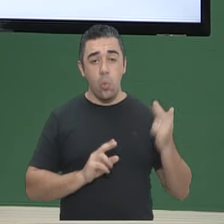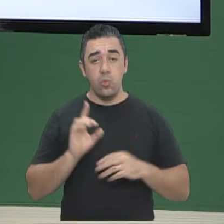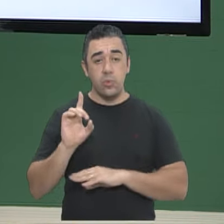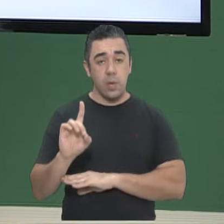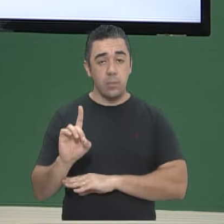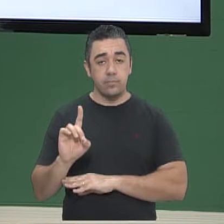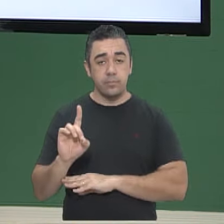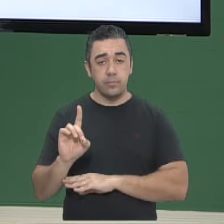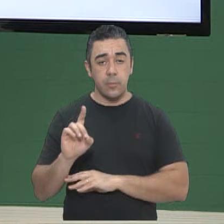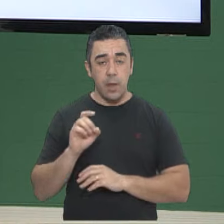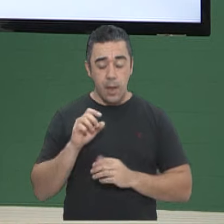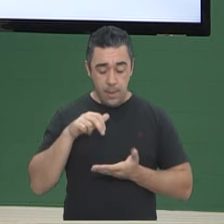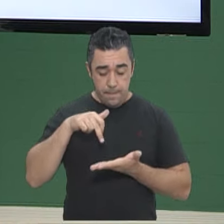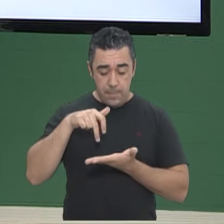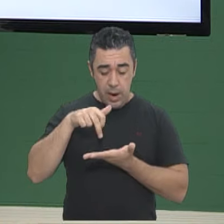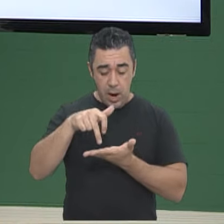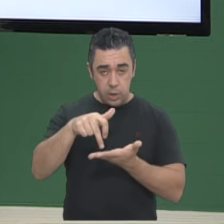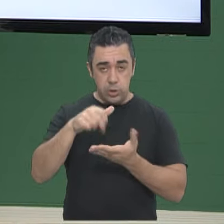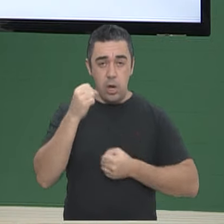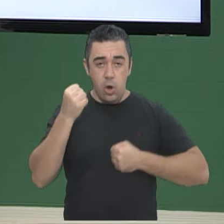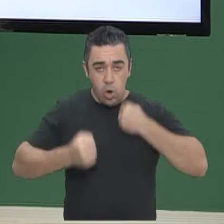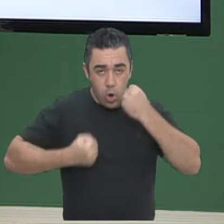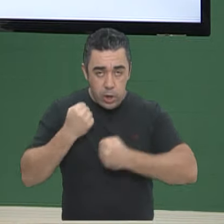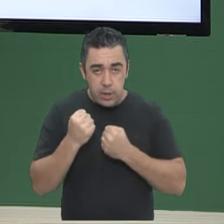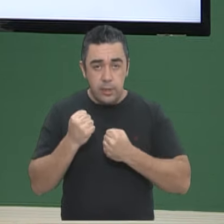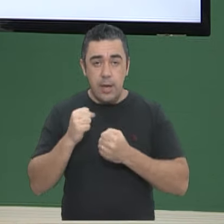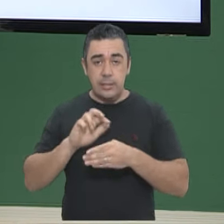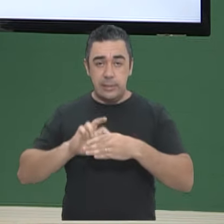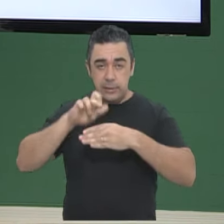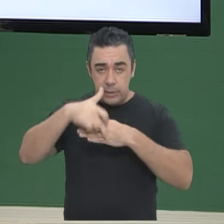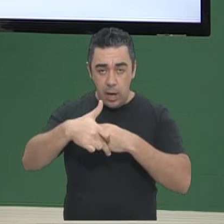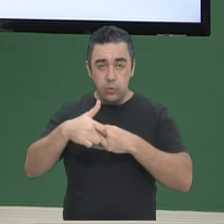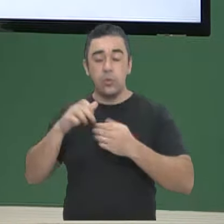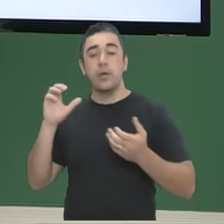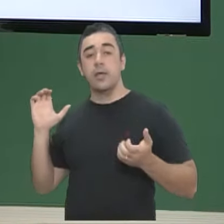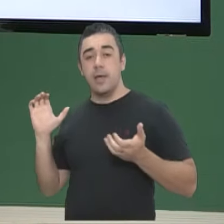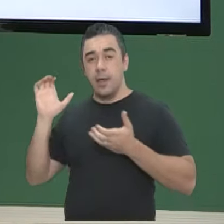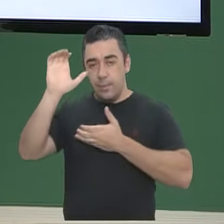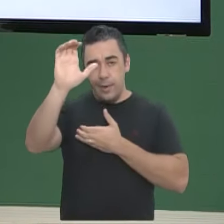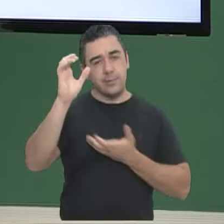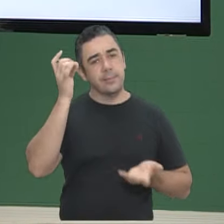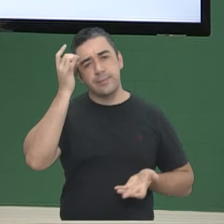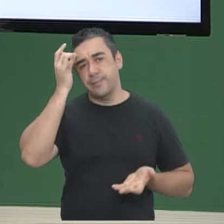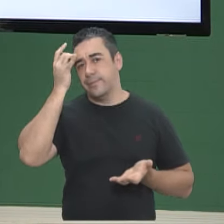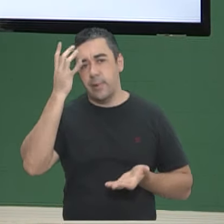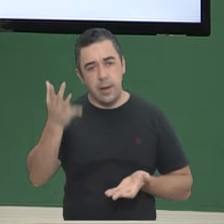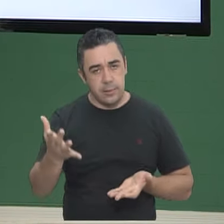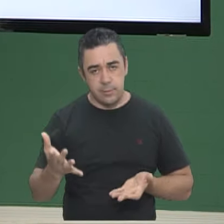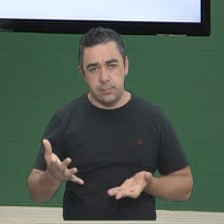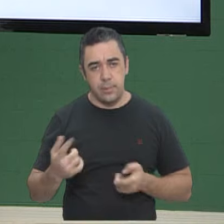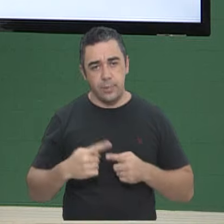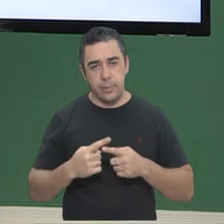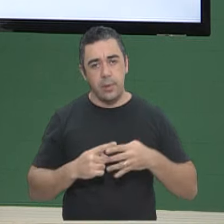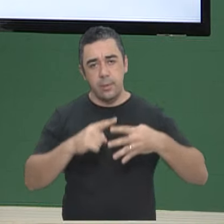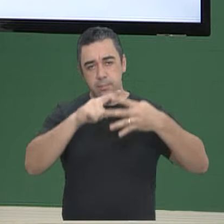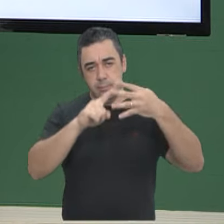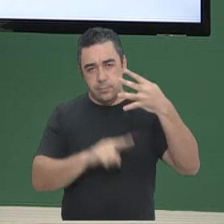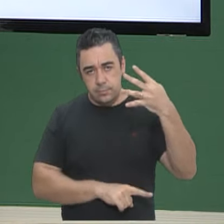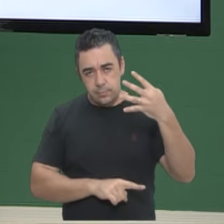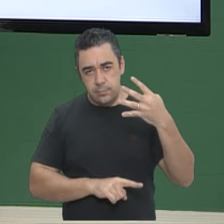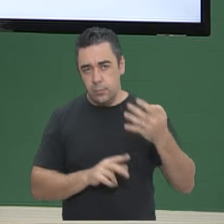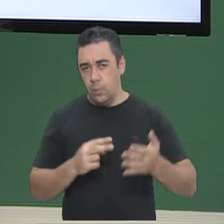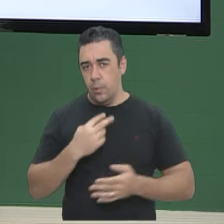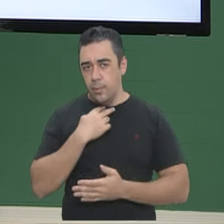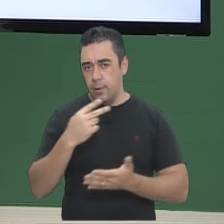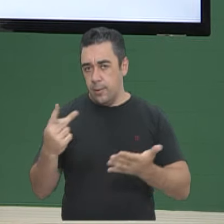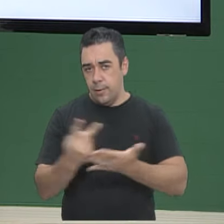D, marcha, corrida, salto e arremesso. Essa pergunta está bastante fácil, tá? Não pode